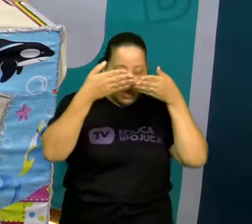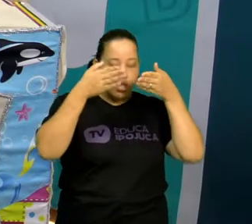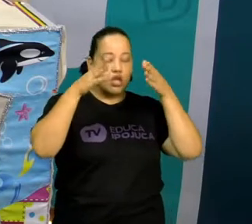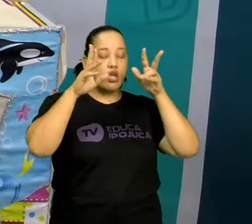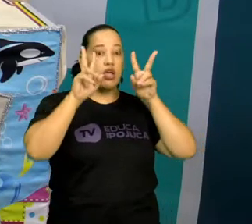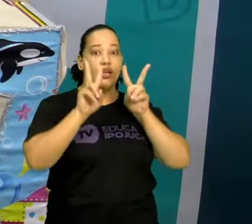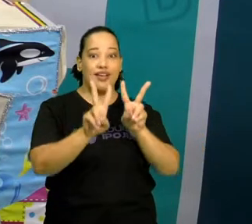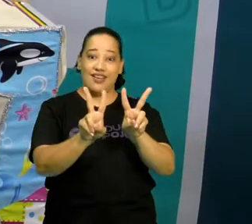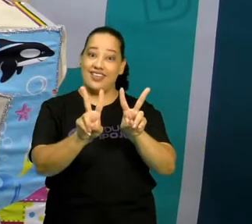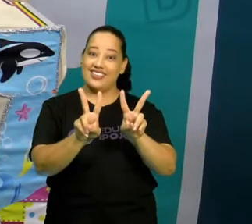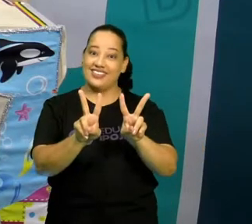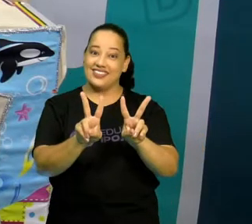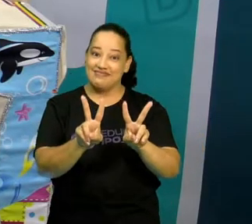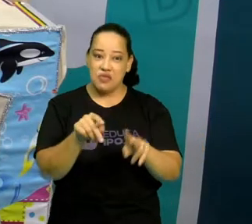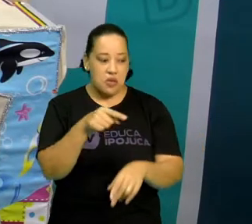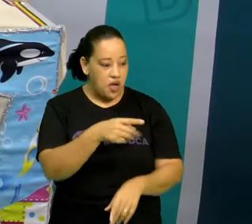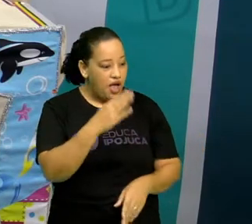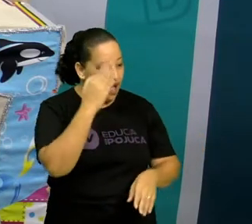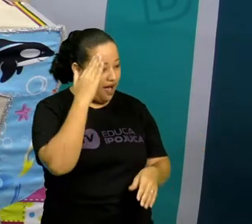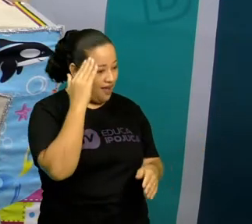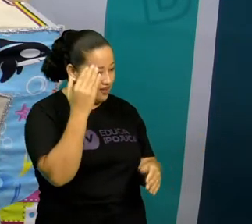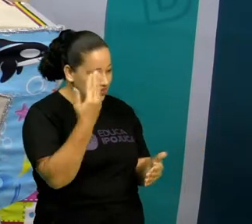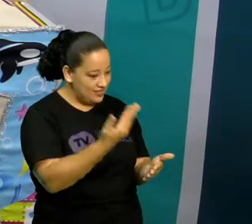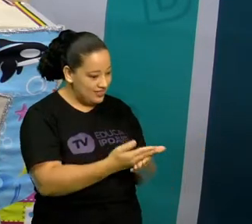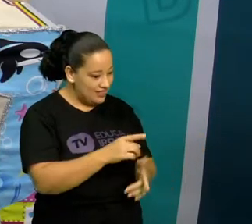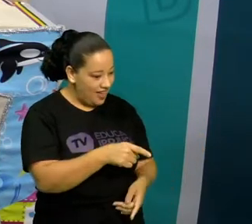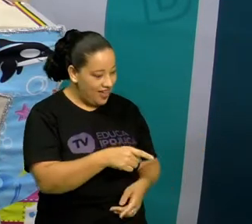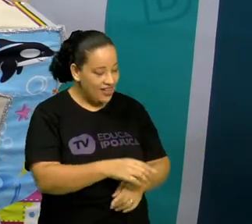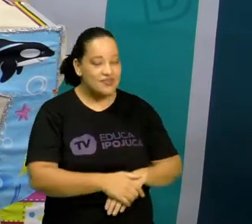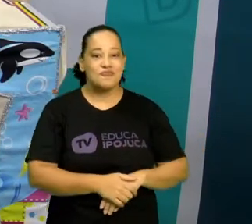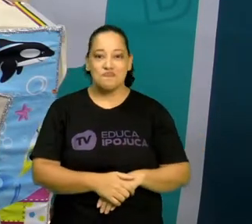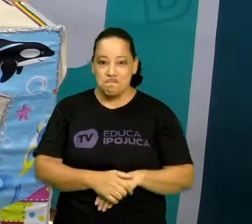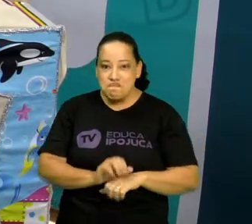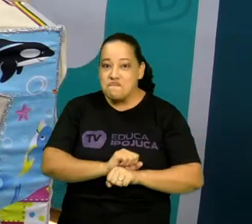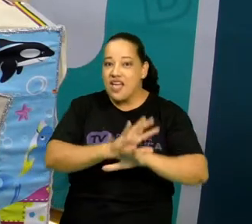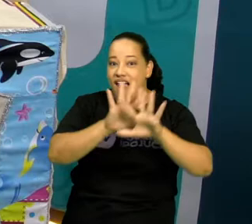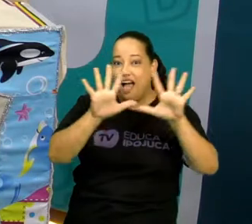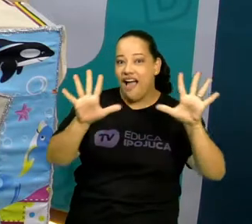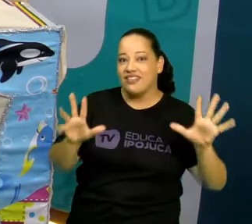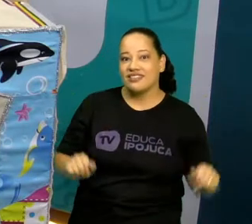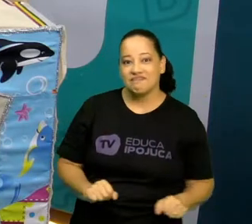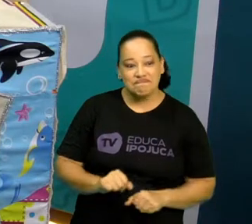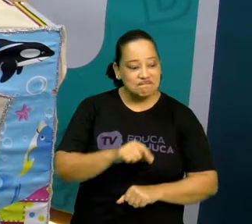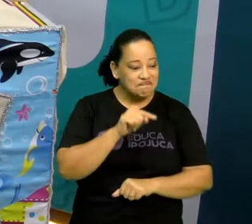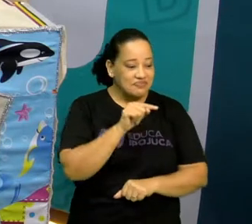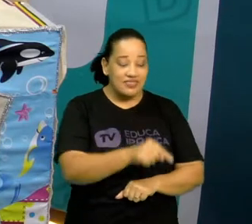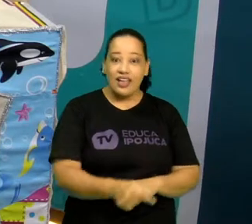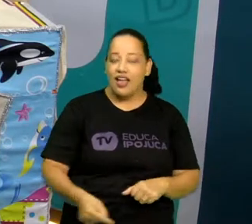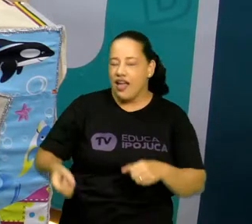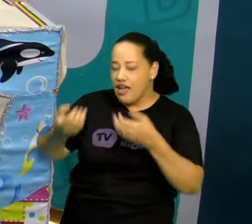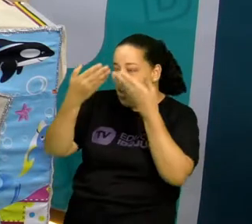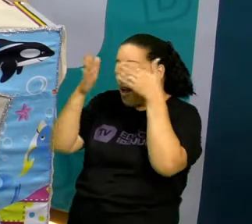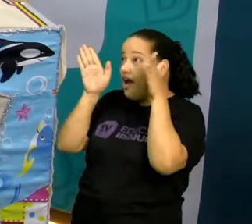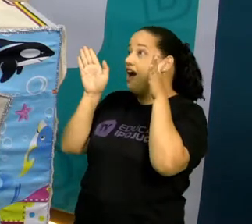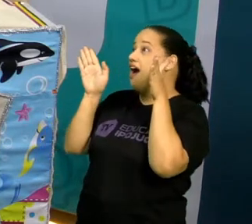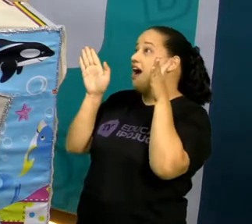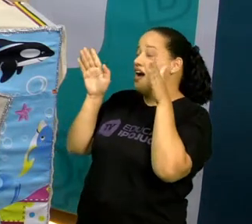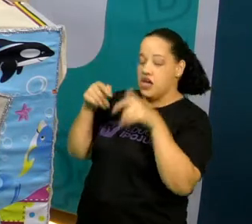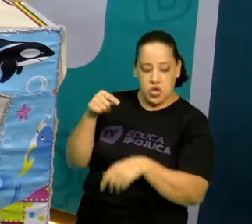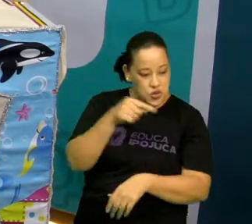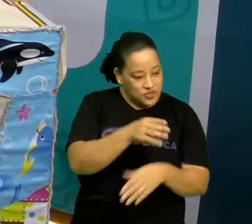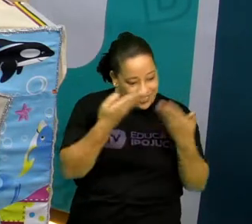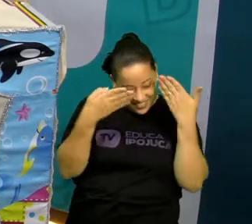leiturinha? Um milagre aconteceu. E ele voltou a enxergar. Tu ficou assim